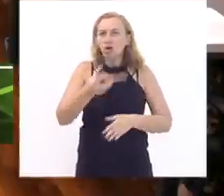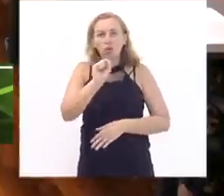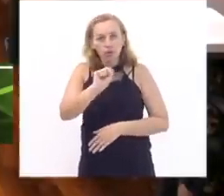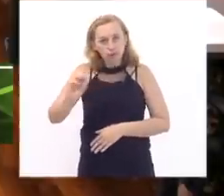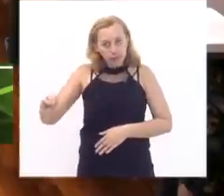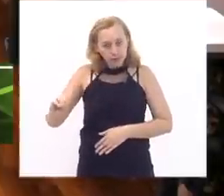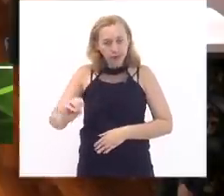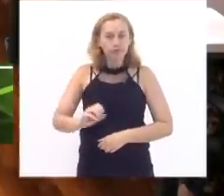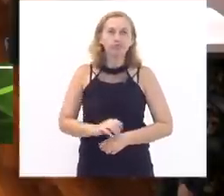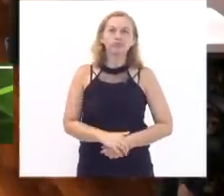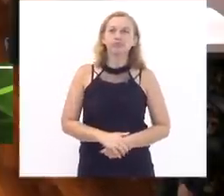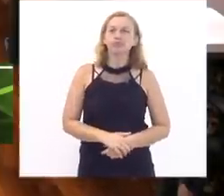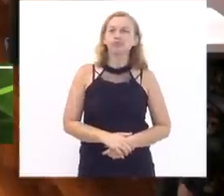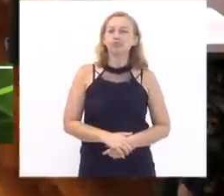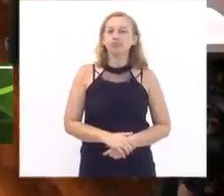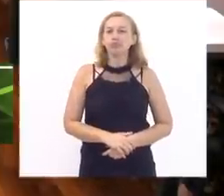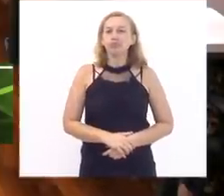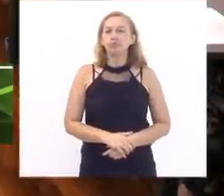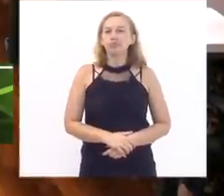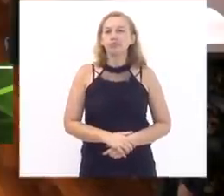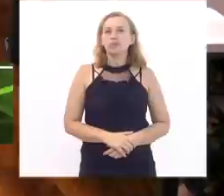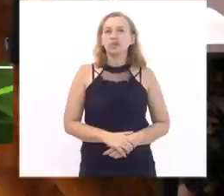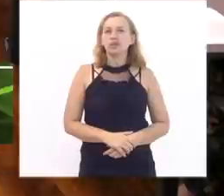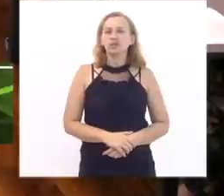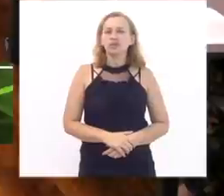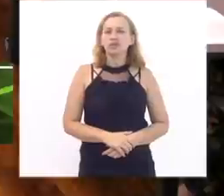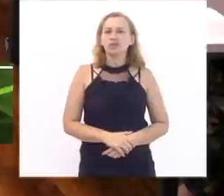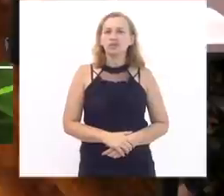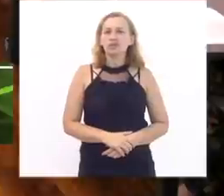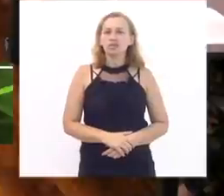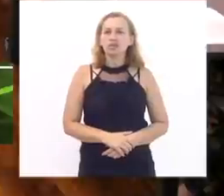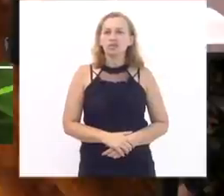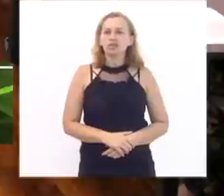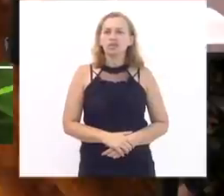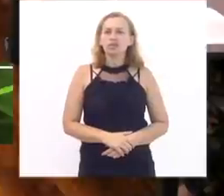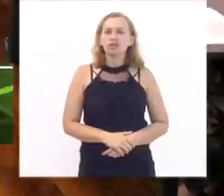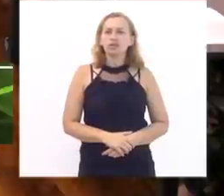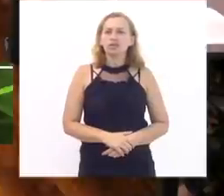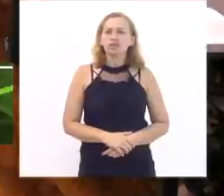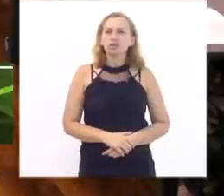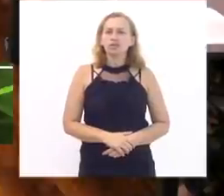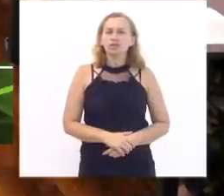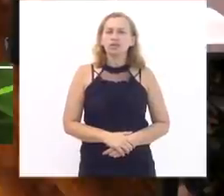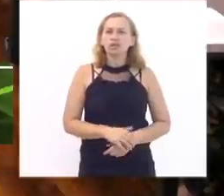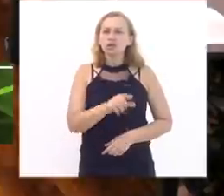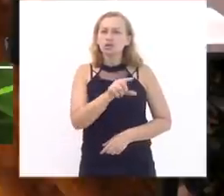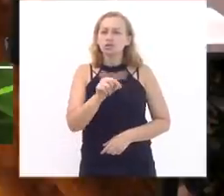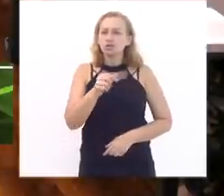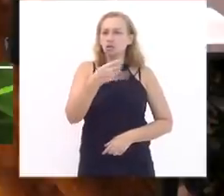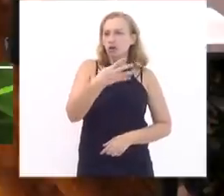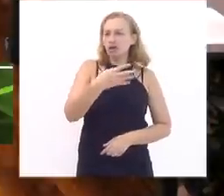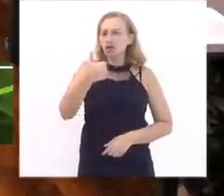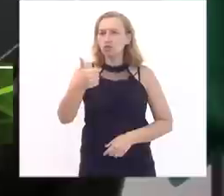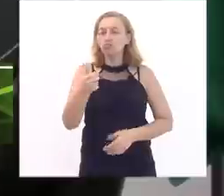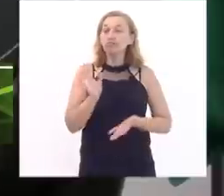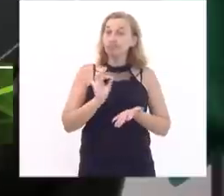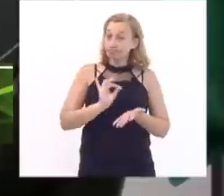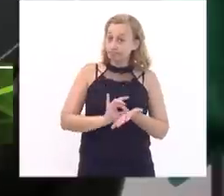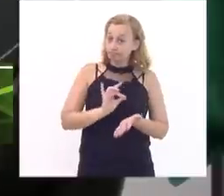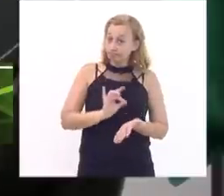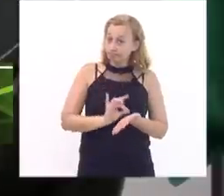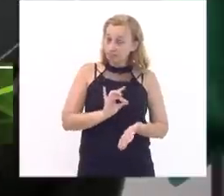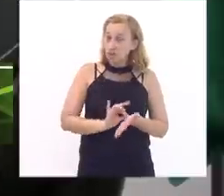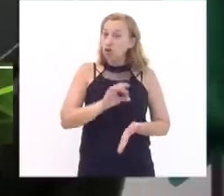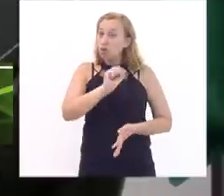800. Por conta daquela opção do 41. Na verdade, trata